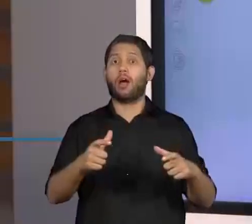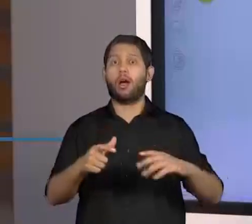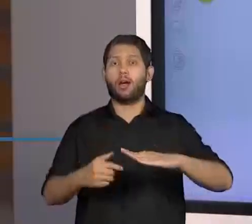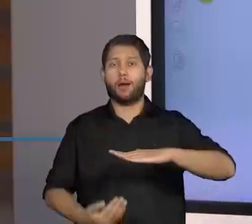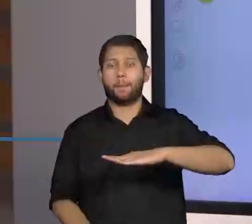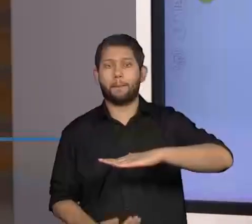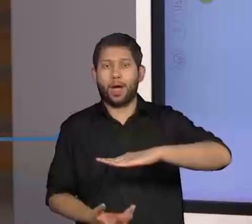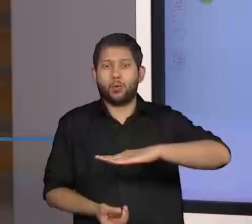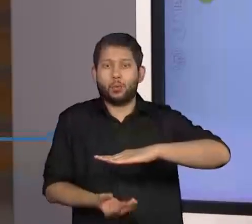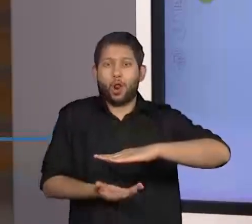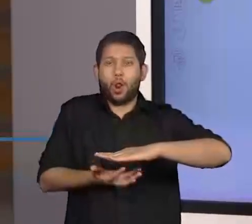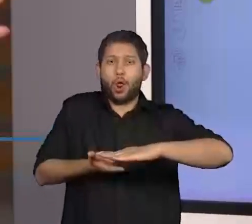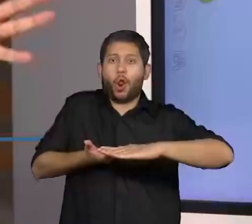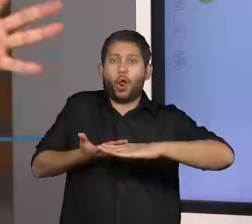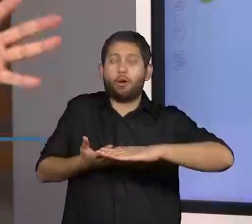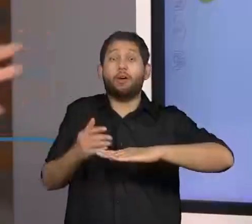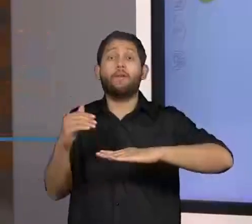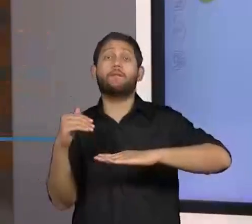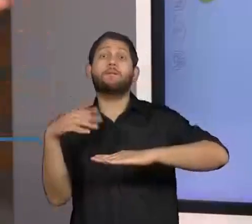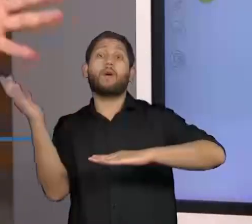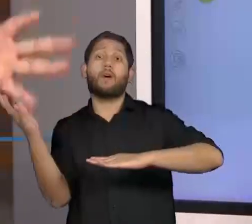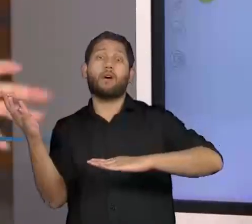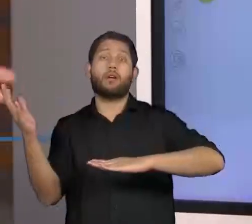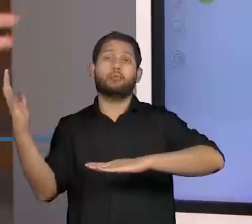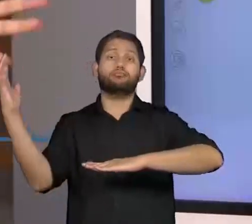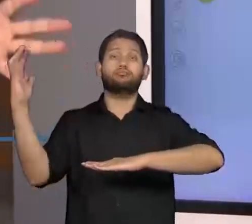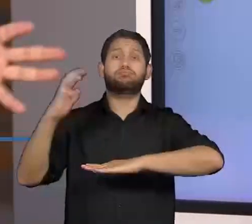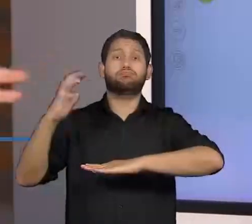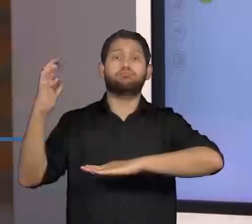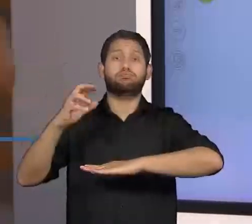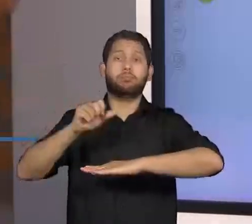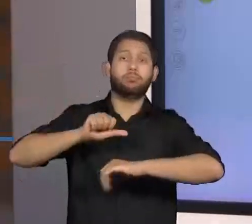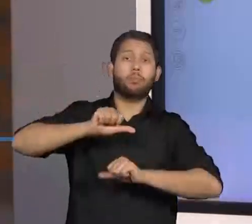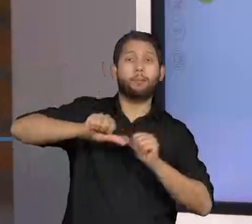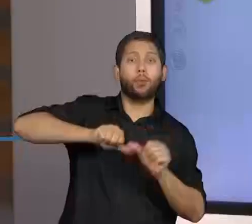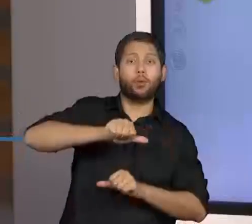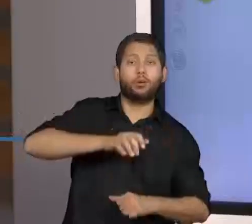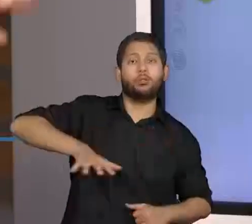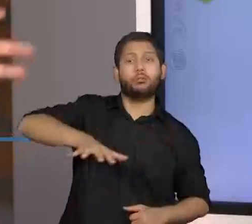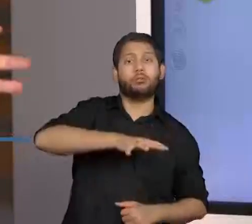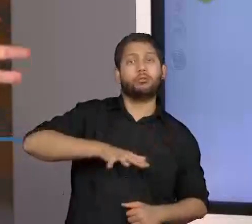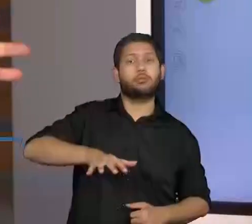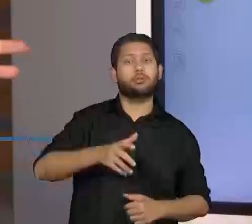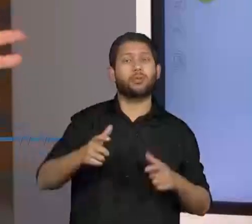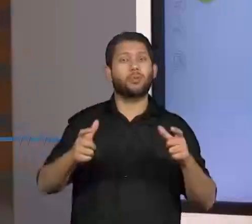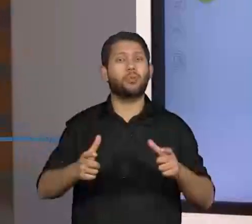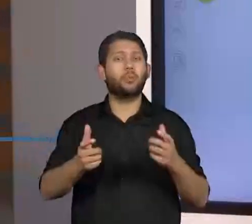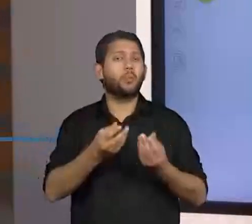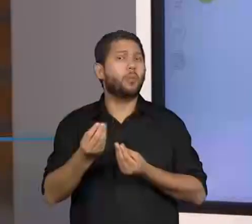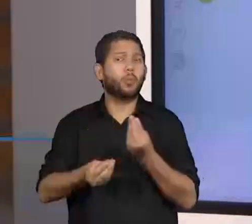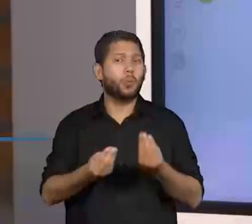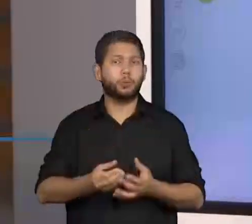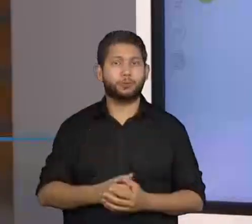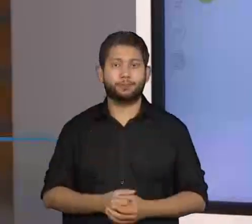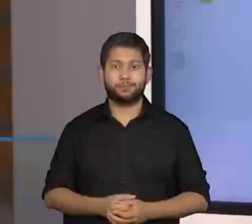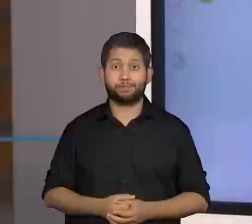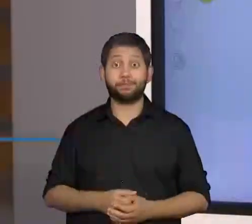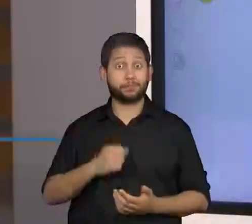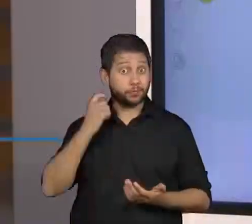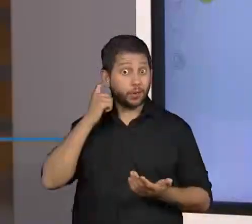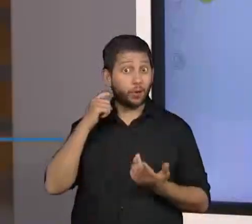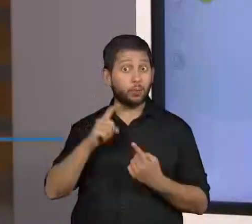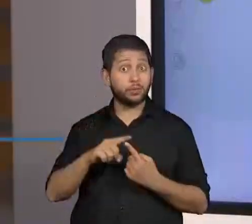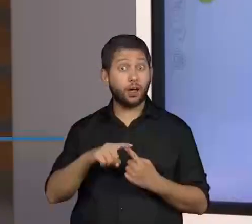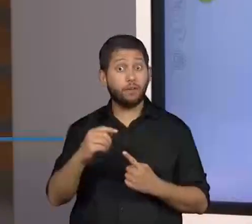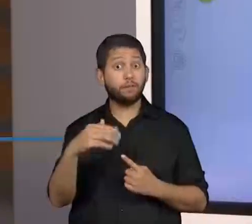Legal? Então, beleza. A gente começou falando internamente o que acontece para a formação das paisagens e agora nós vamos falar